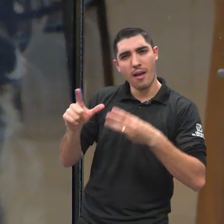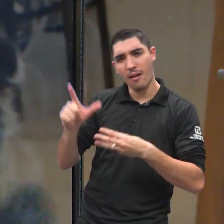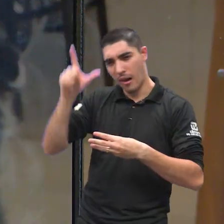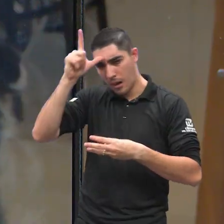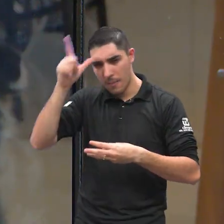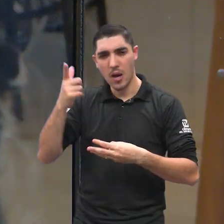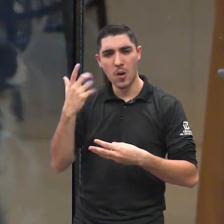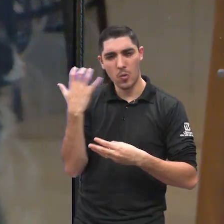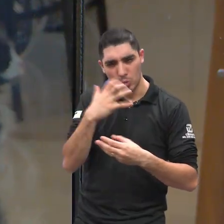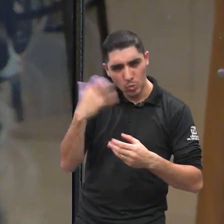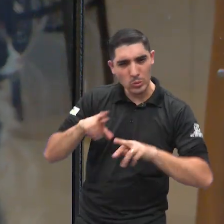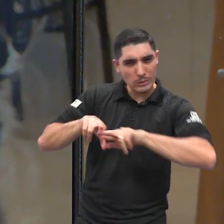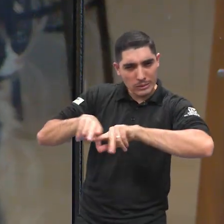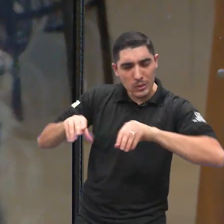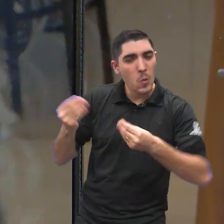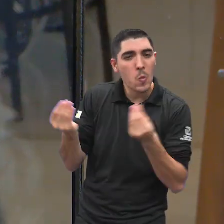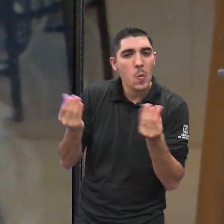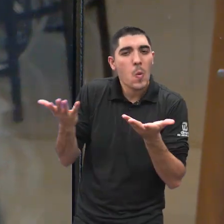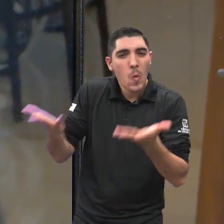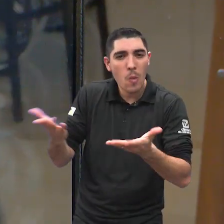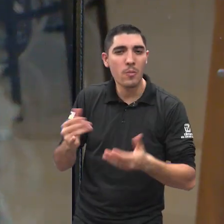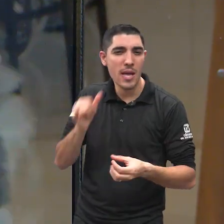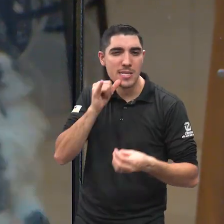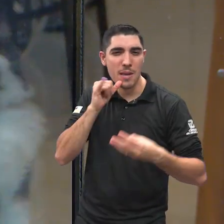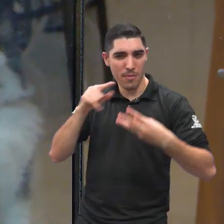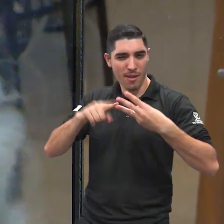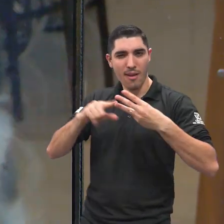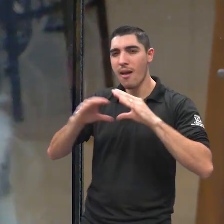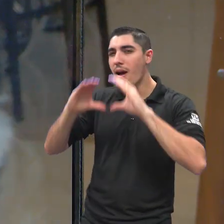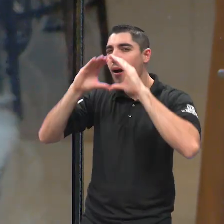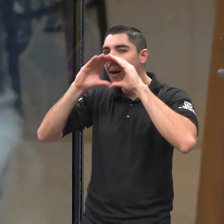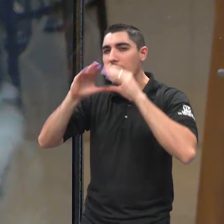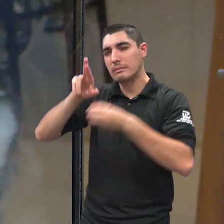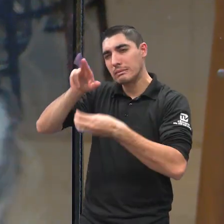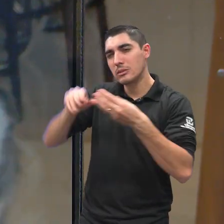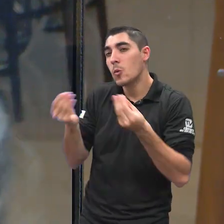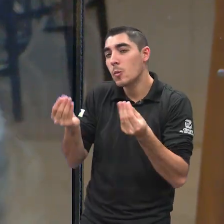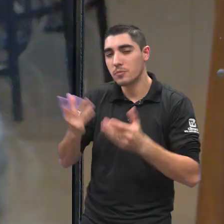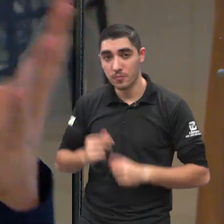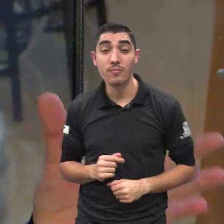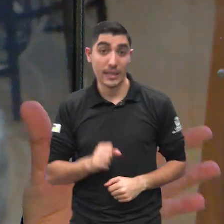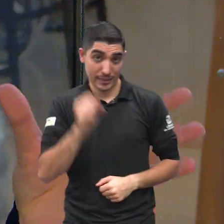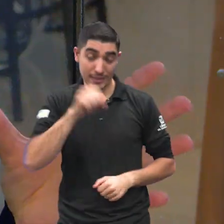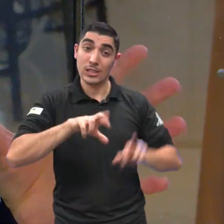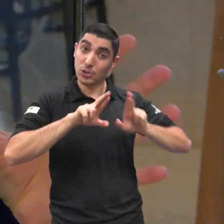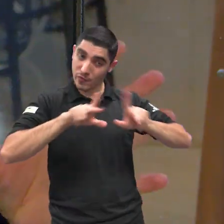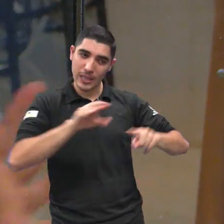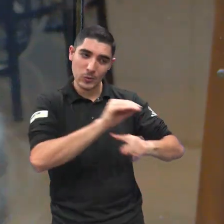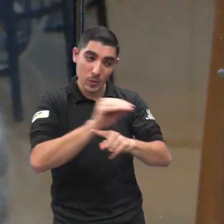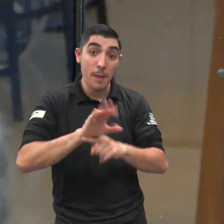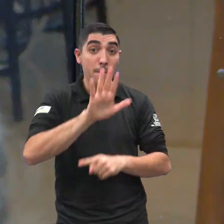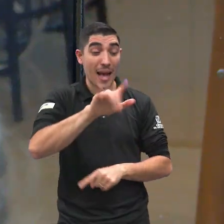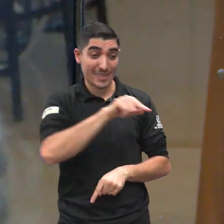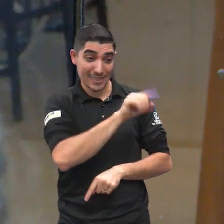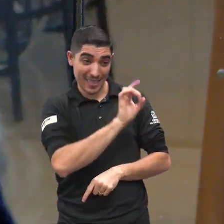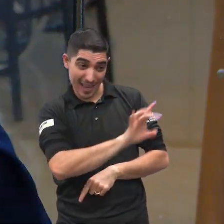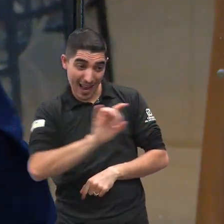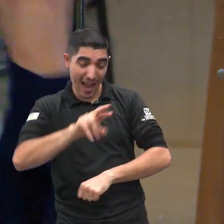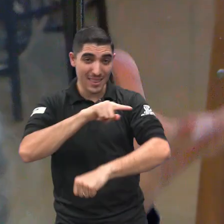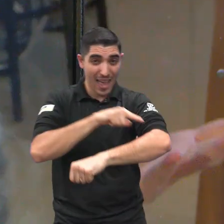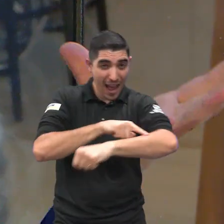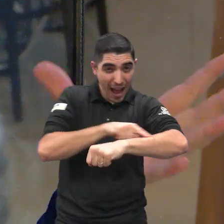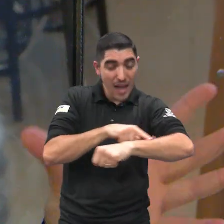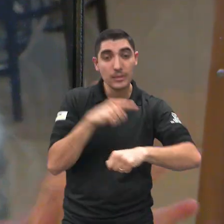Muito. É bem diferente. Bom, o que acontece de modo geral é que tudo nessas raças você tem que pensar